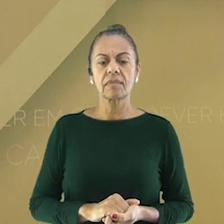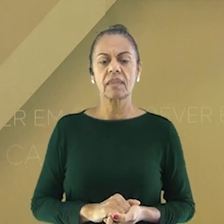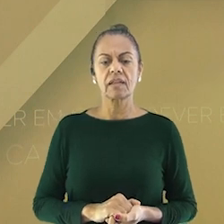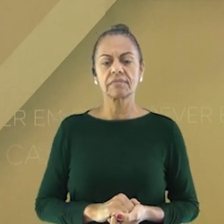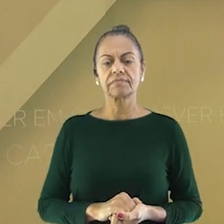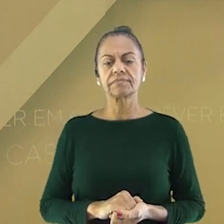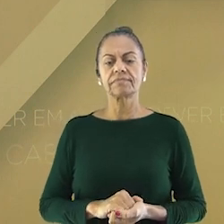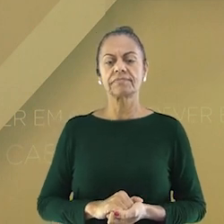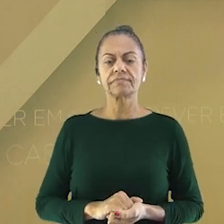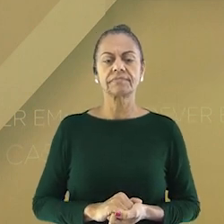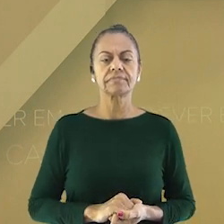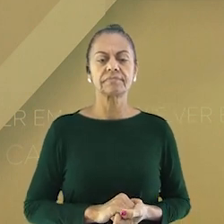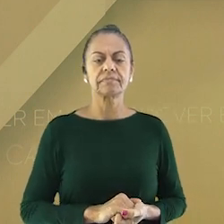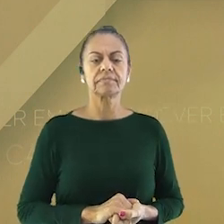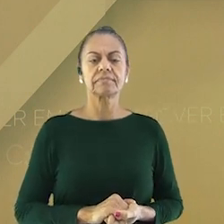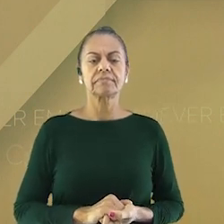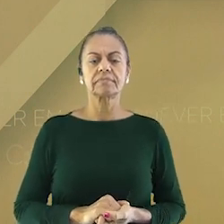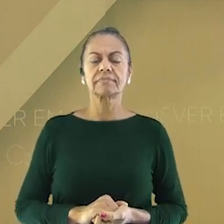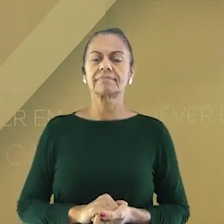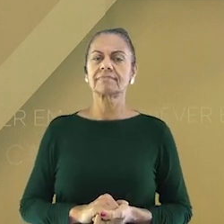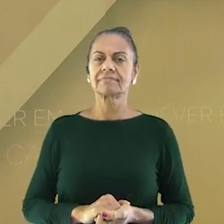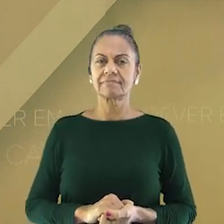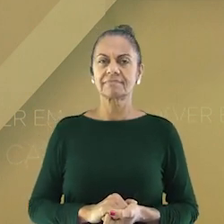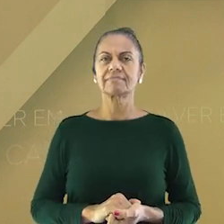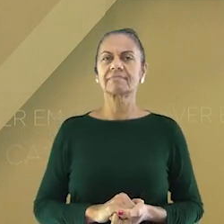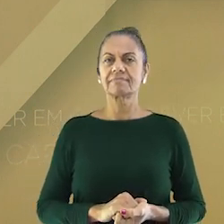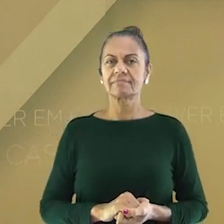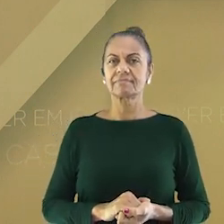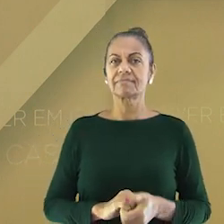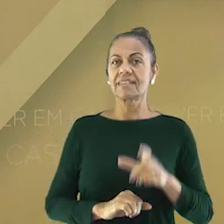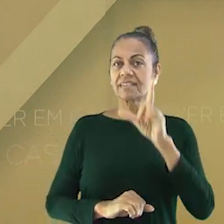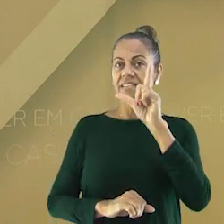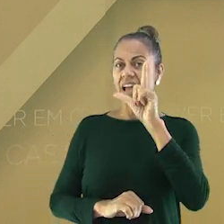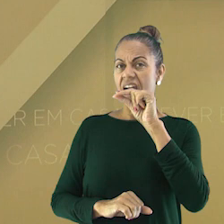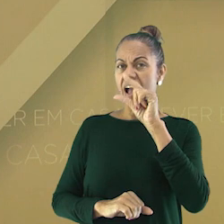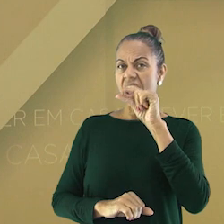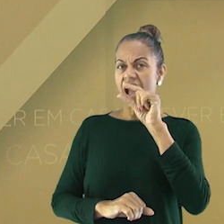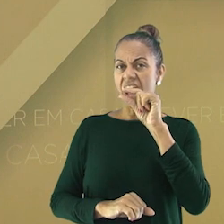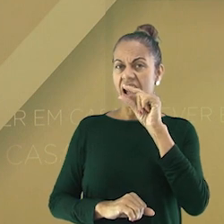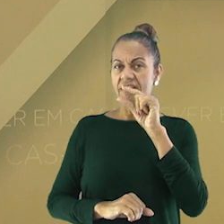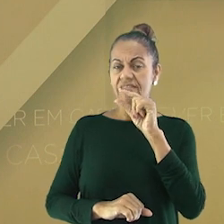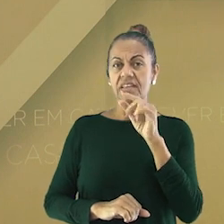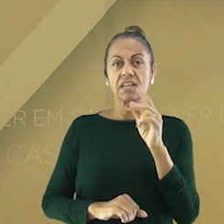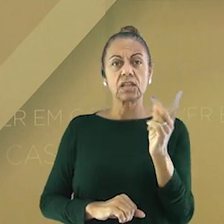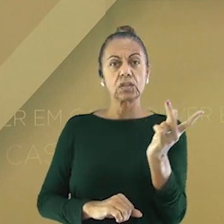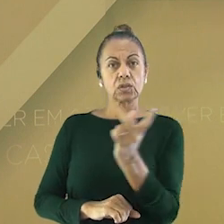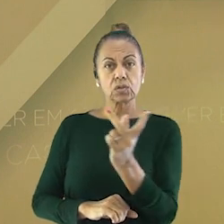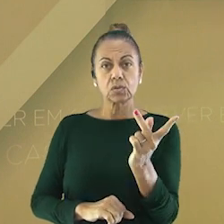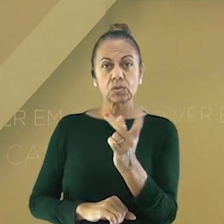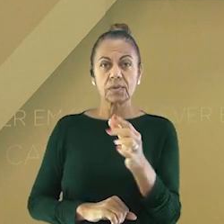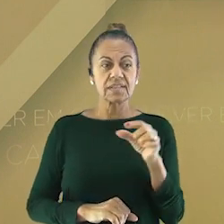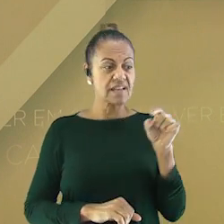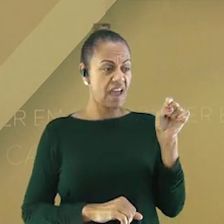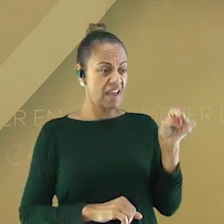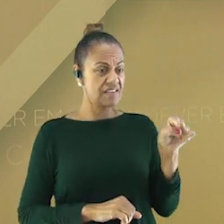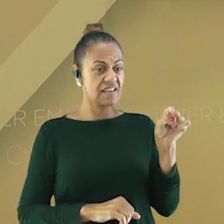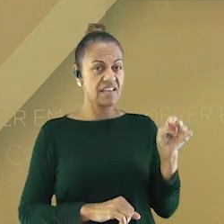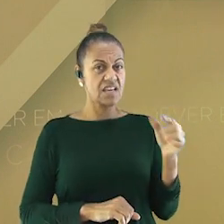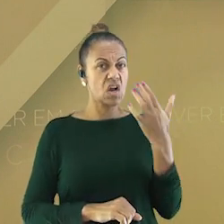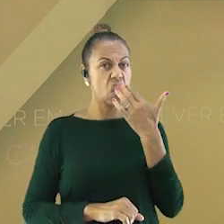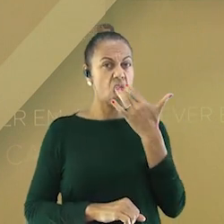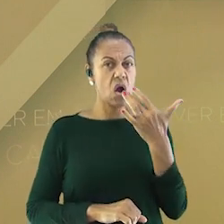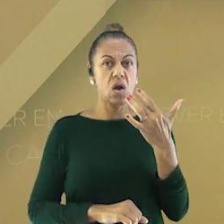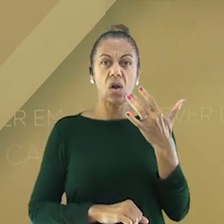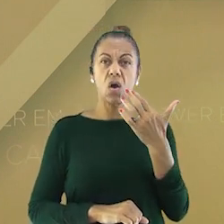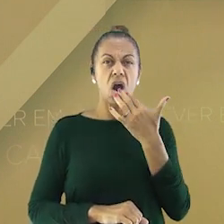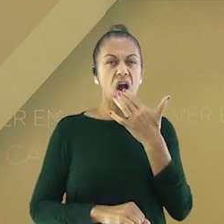colorful than that one. Esta ave é menos colorida que aquela. Resumindo, usamos